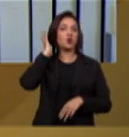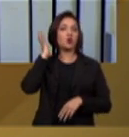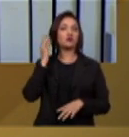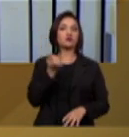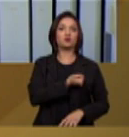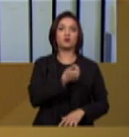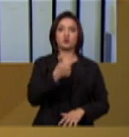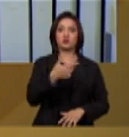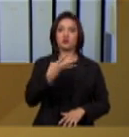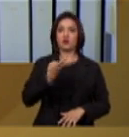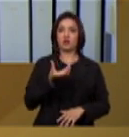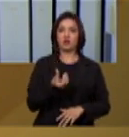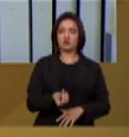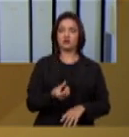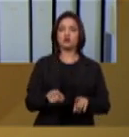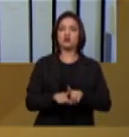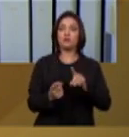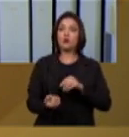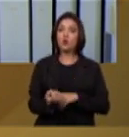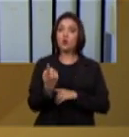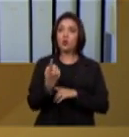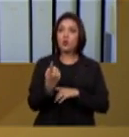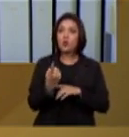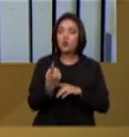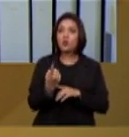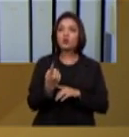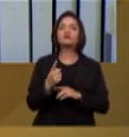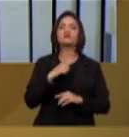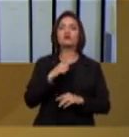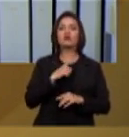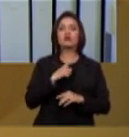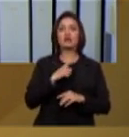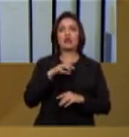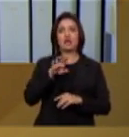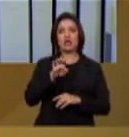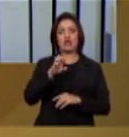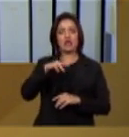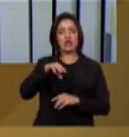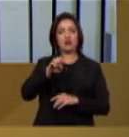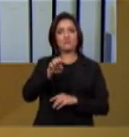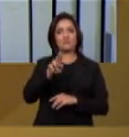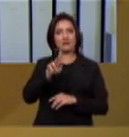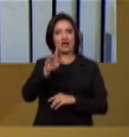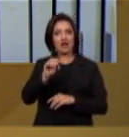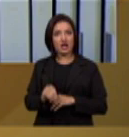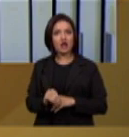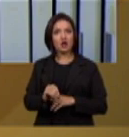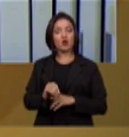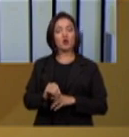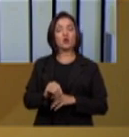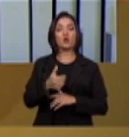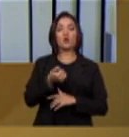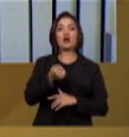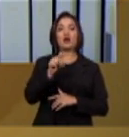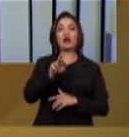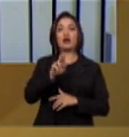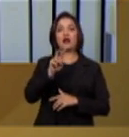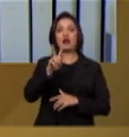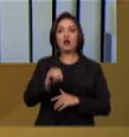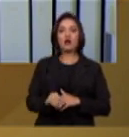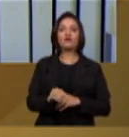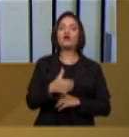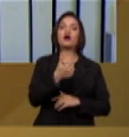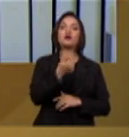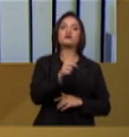246, também com um único feito, embargos de declaração, nos embargos de declaração, no agravo regimental, na ação